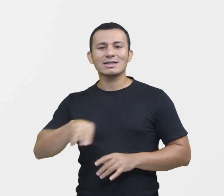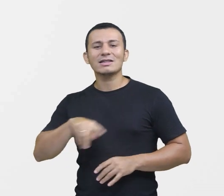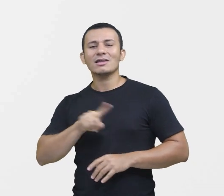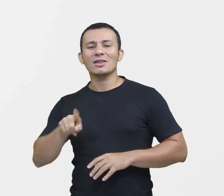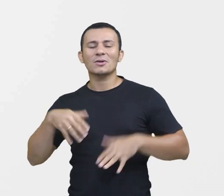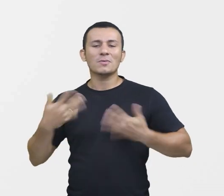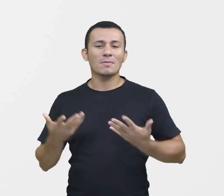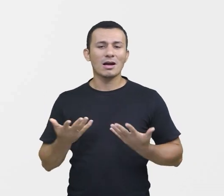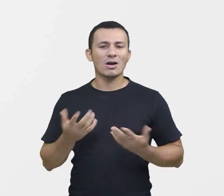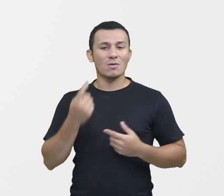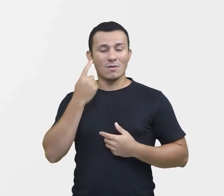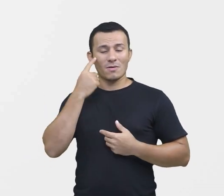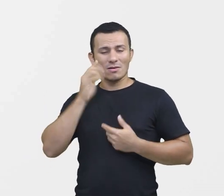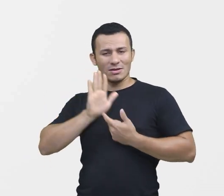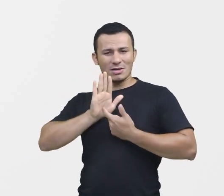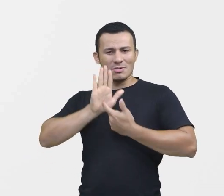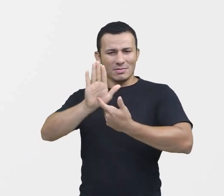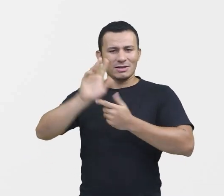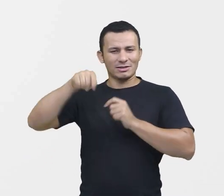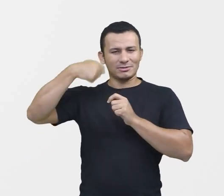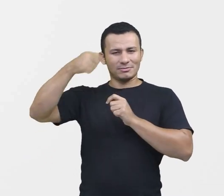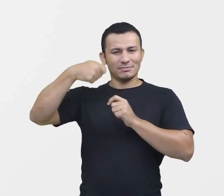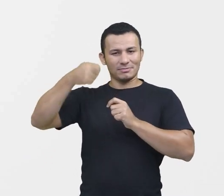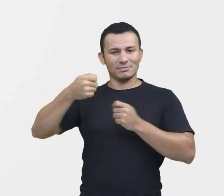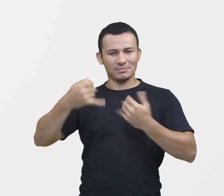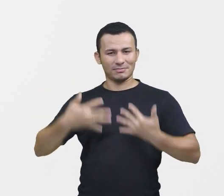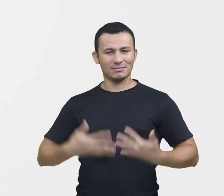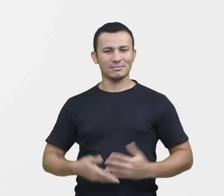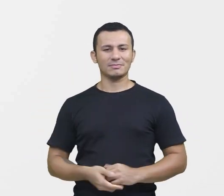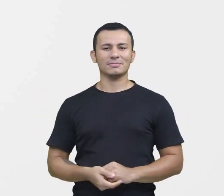aqui. Observe comigo esse vídeo.